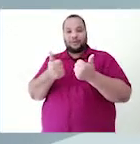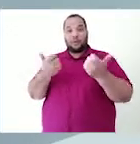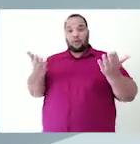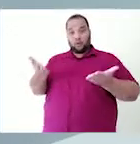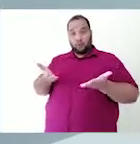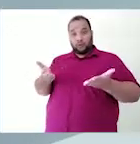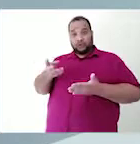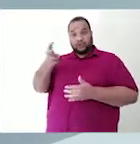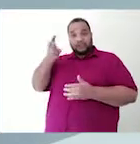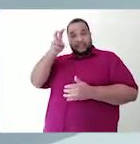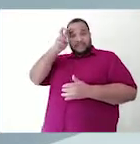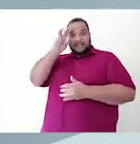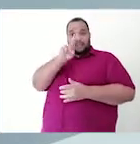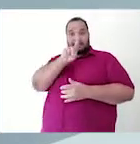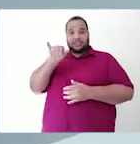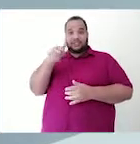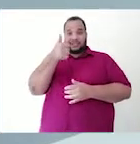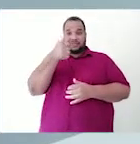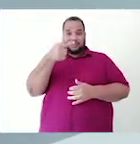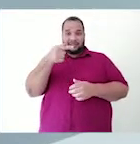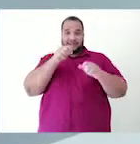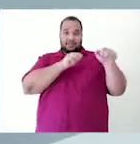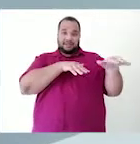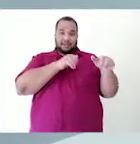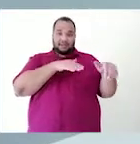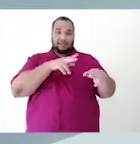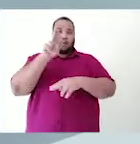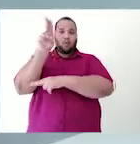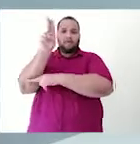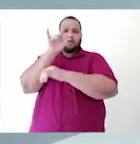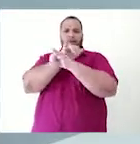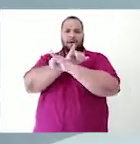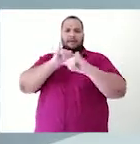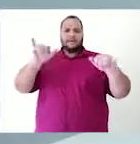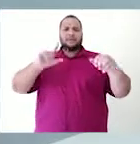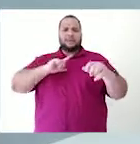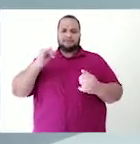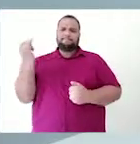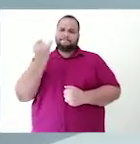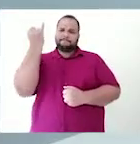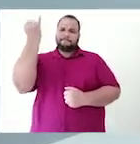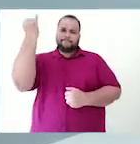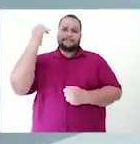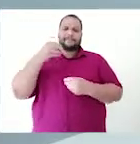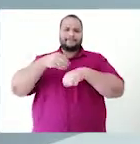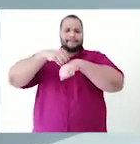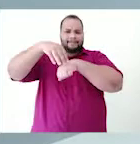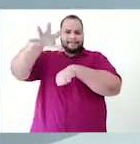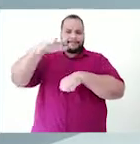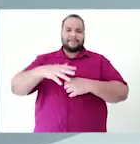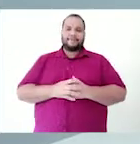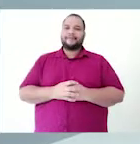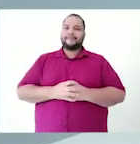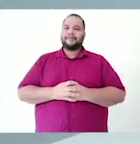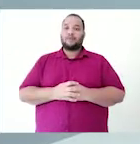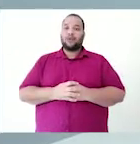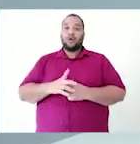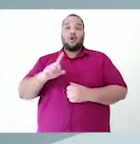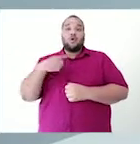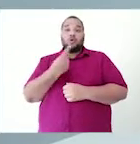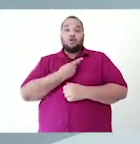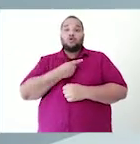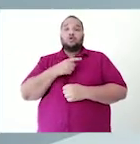Tudo bem com você? Hoje é quinta-feira, dia 17 de setembro, e o Unifap Notícias de hoje traz os destaques da